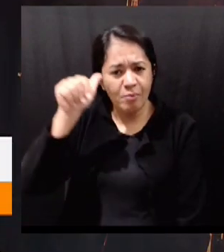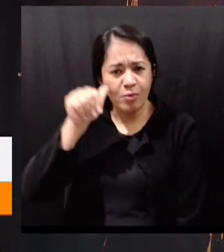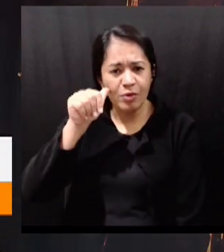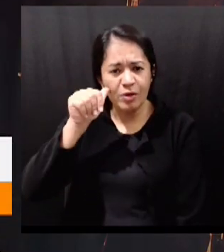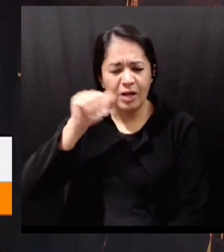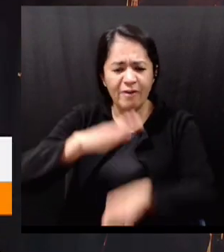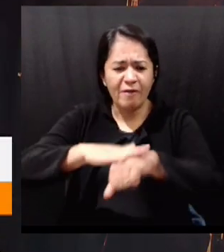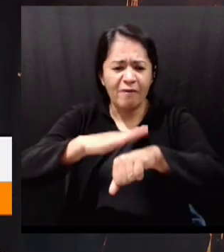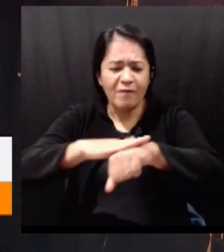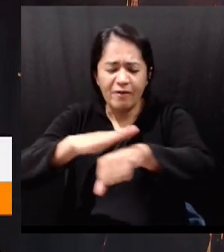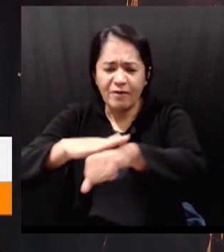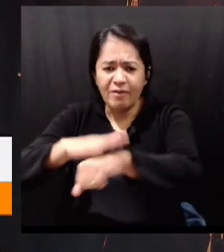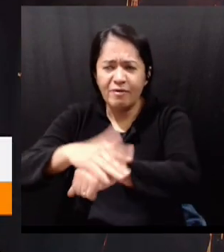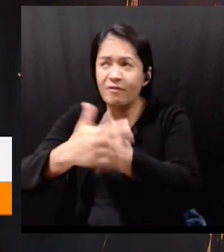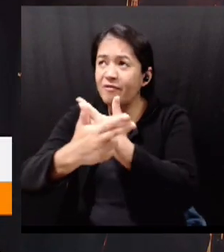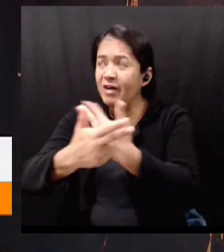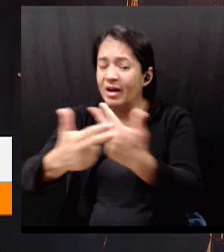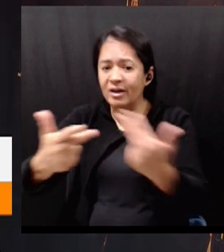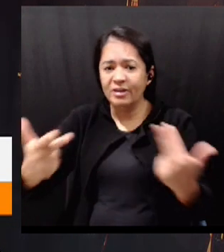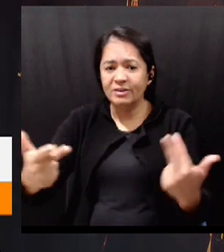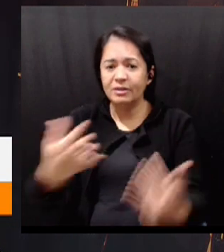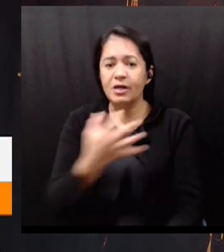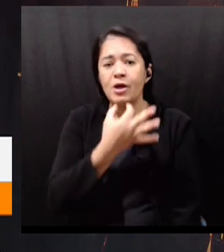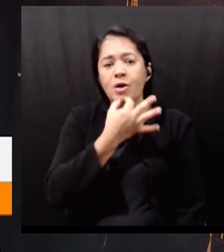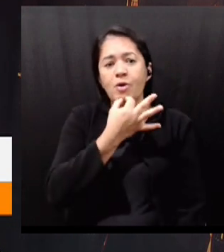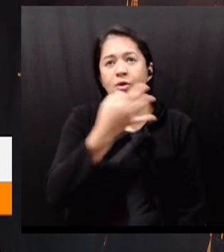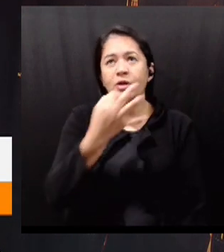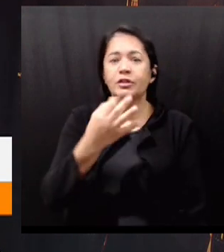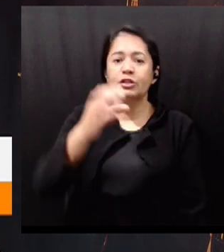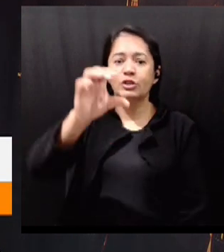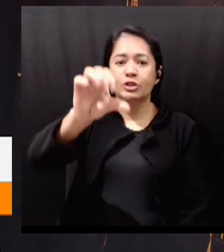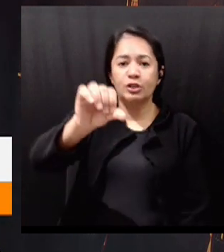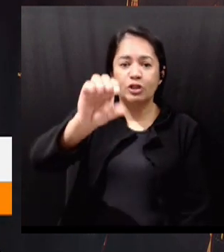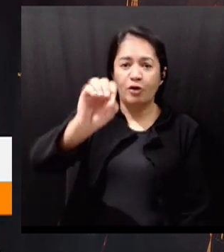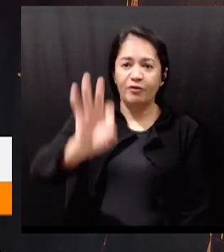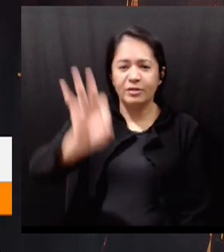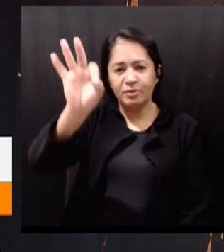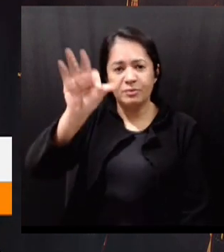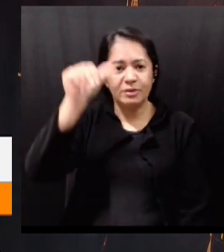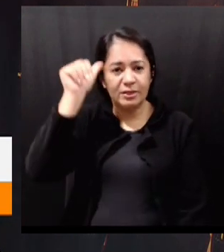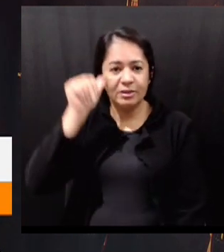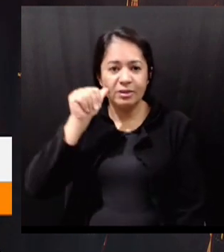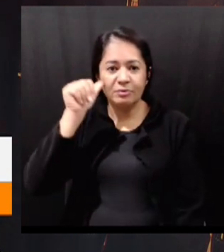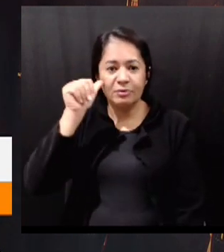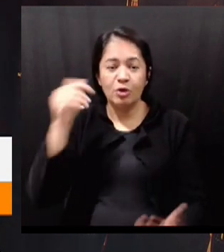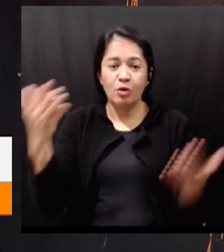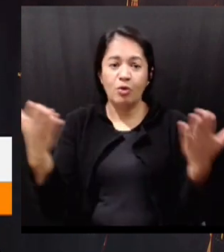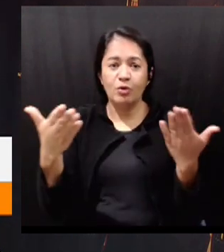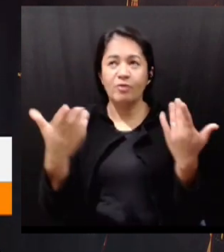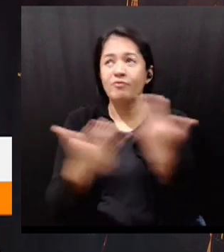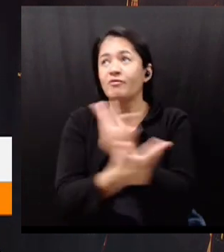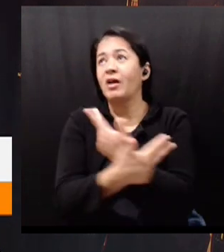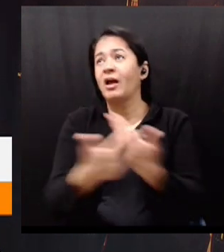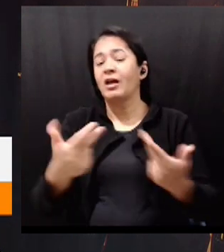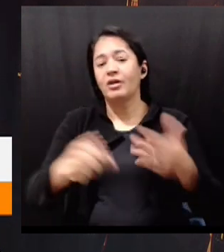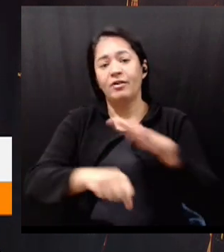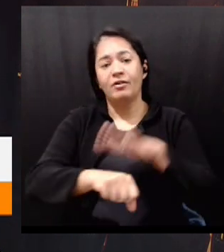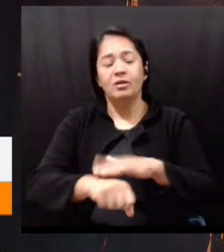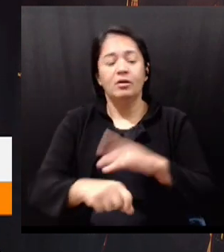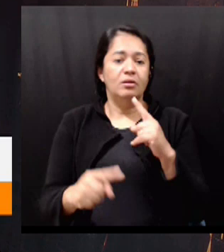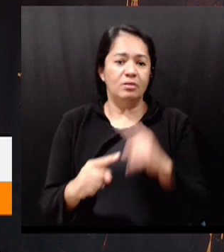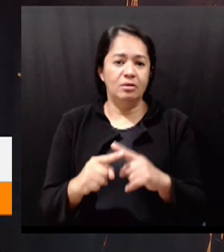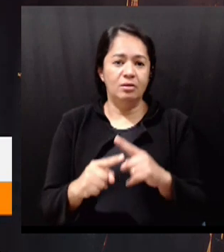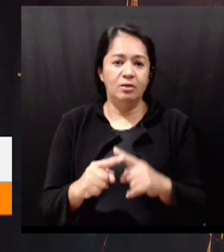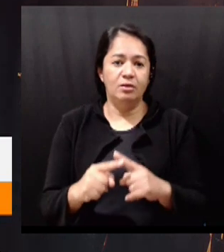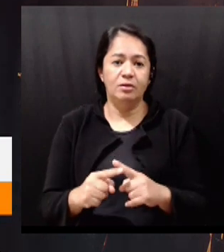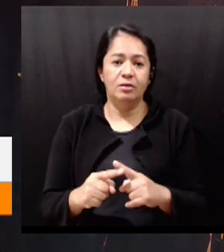acredito que, vamos colocar aí, o 90% das mulheres hoje elas estão multitarefas, né, porque é cultural,